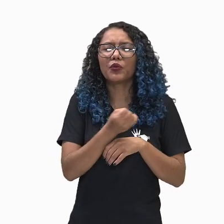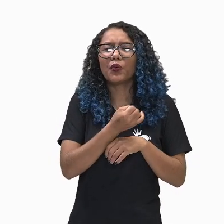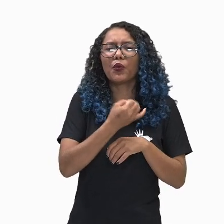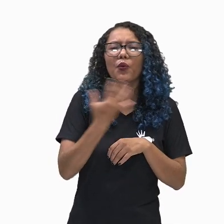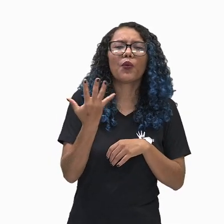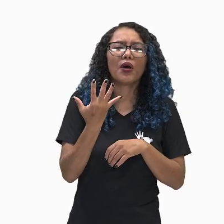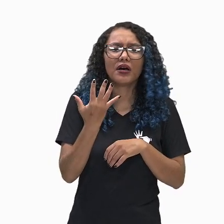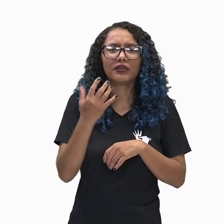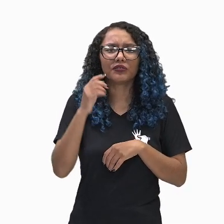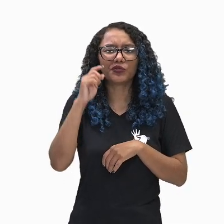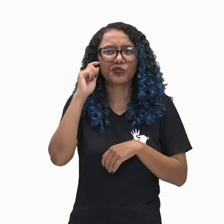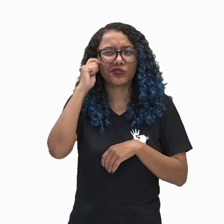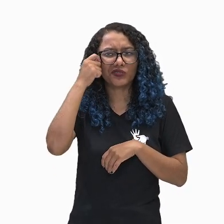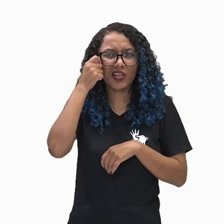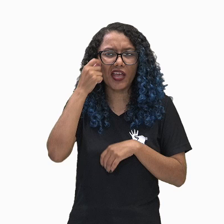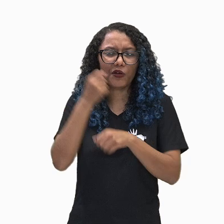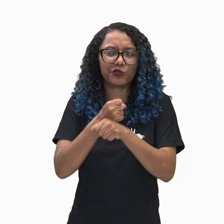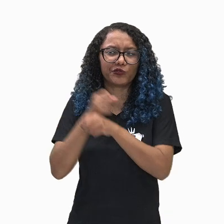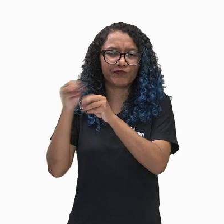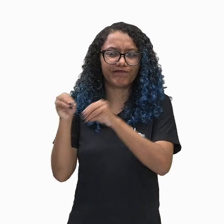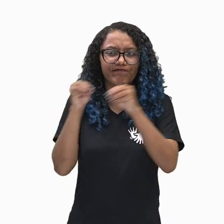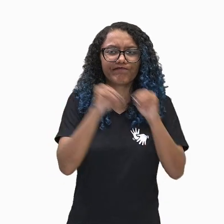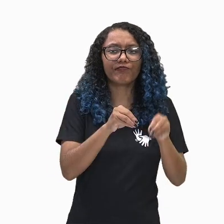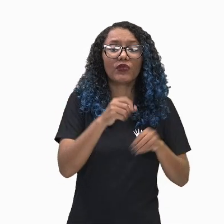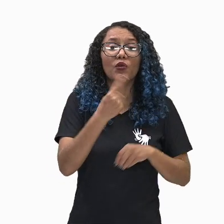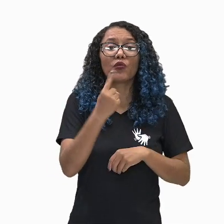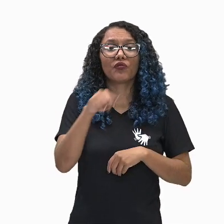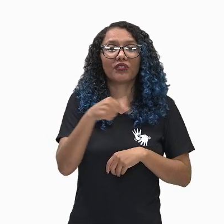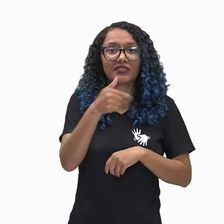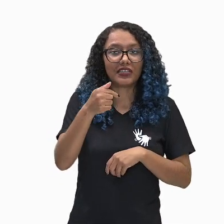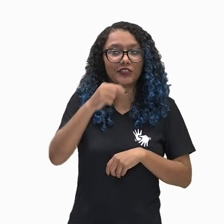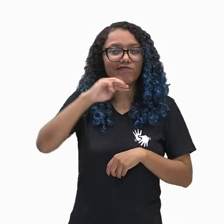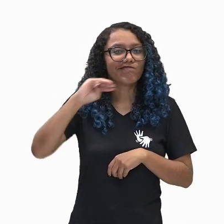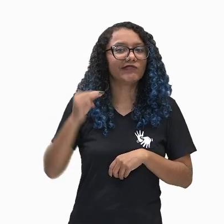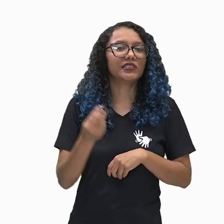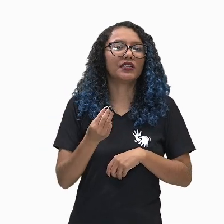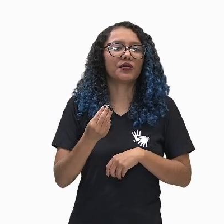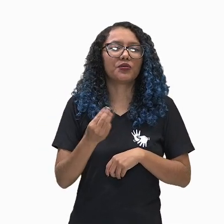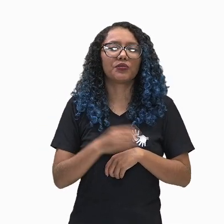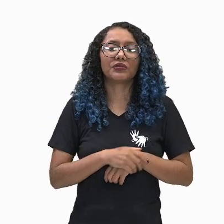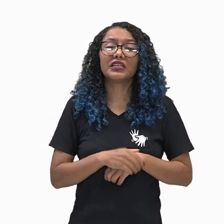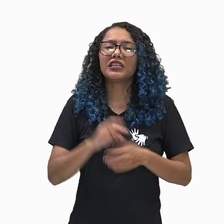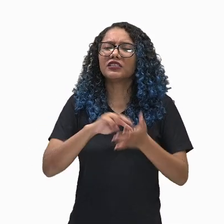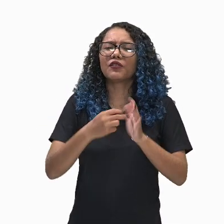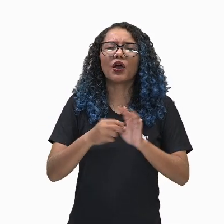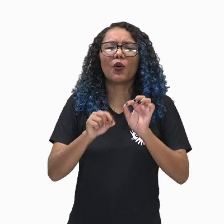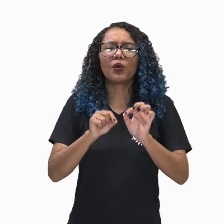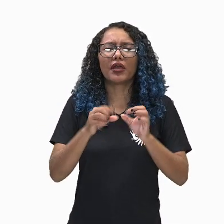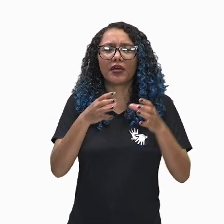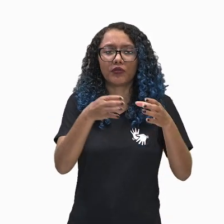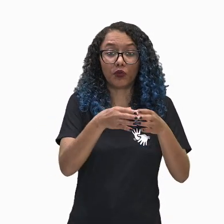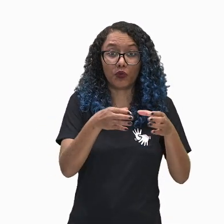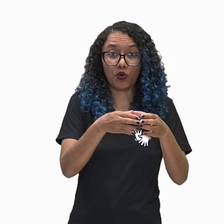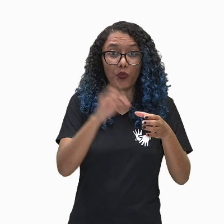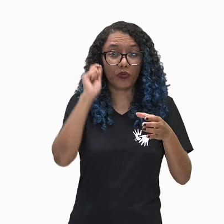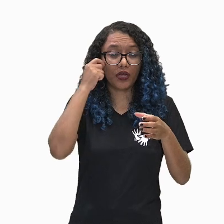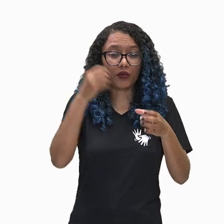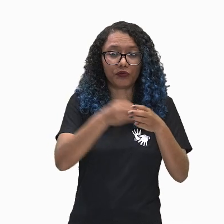de 1,7 milhão de africanos, tá? E isso corresponde, então, aproximadamente